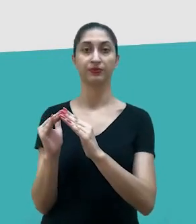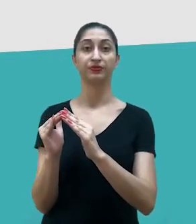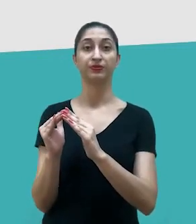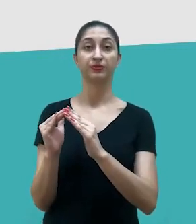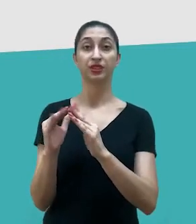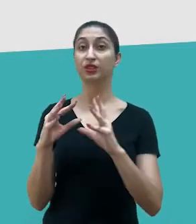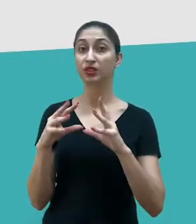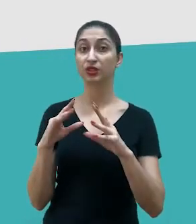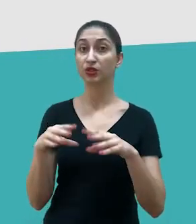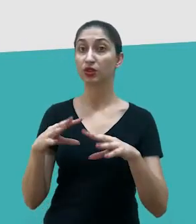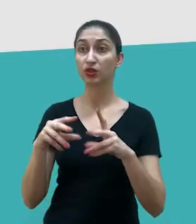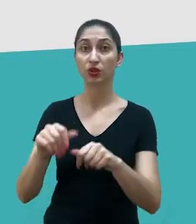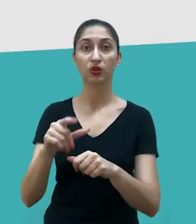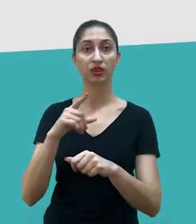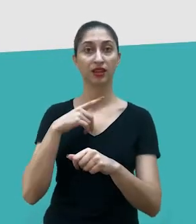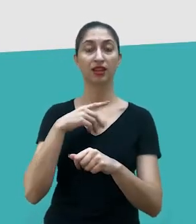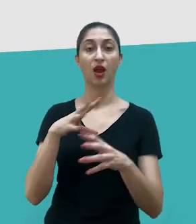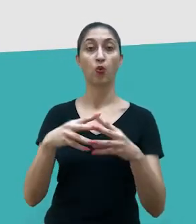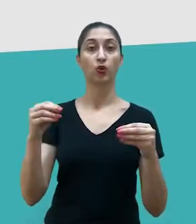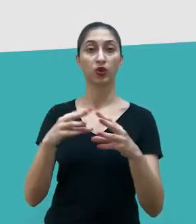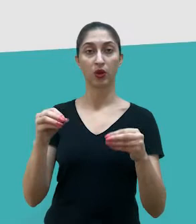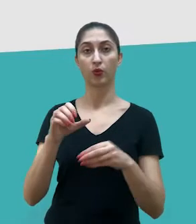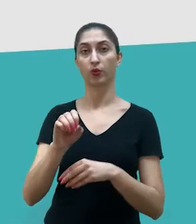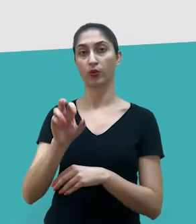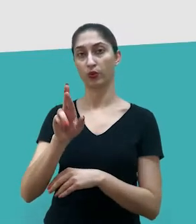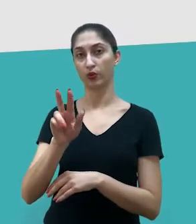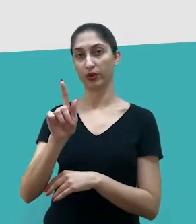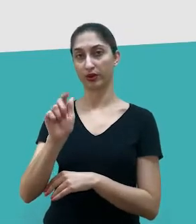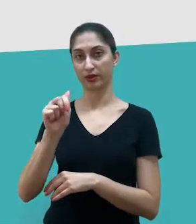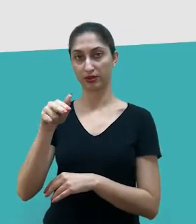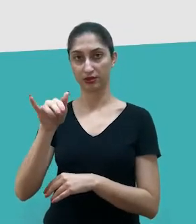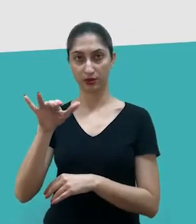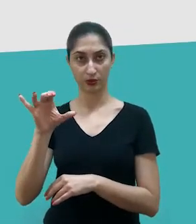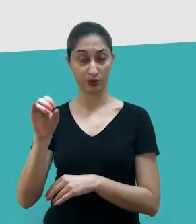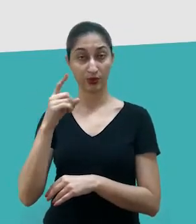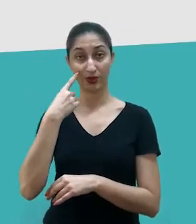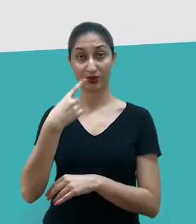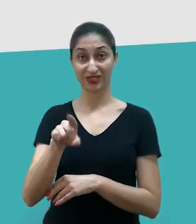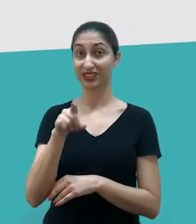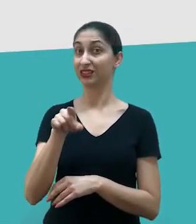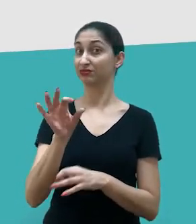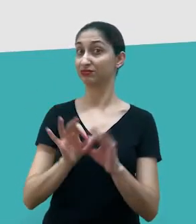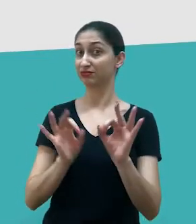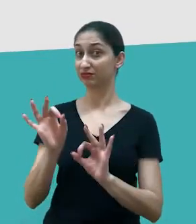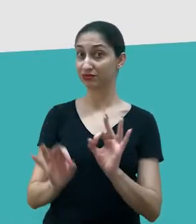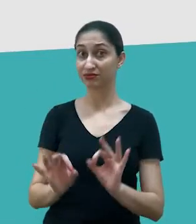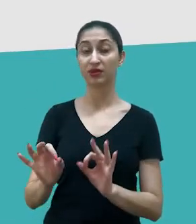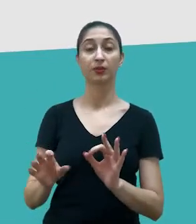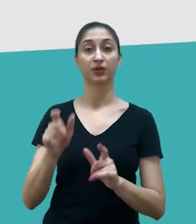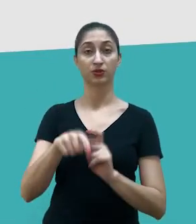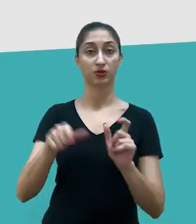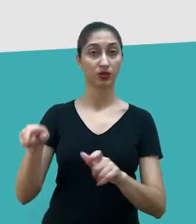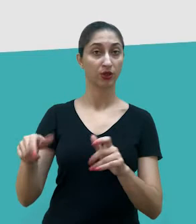em algodão orgânico. Então, vamos conferir? Esse é um look que foi todo preparado por